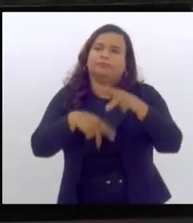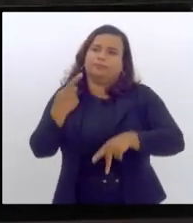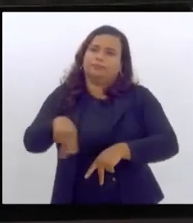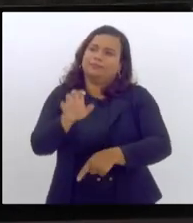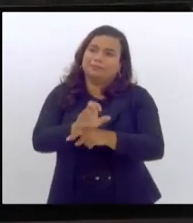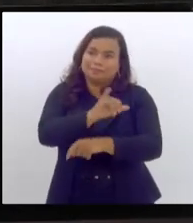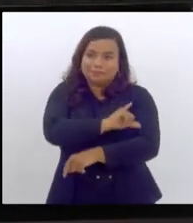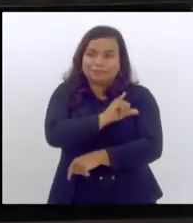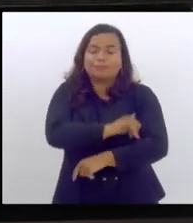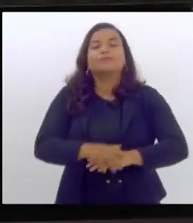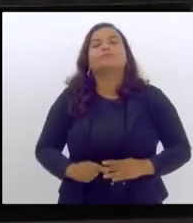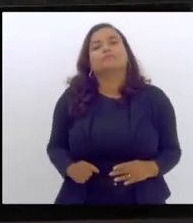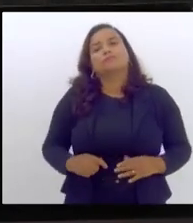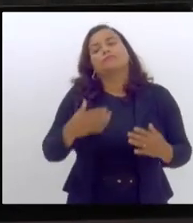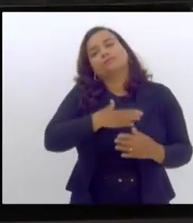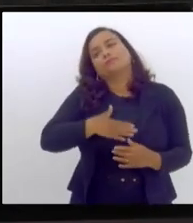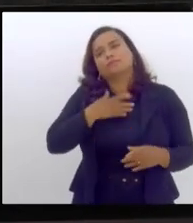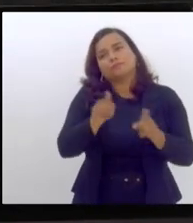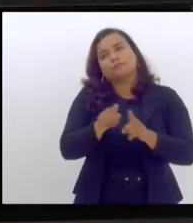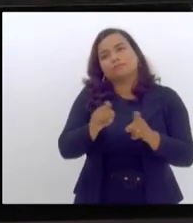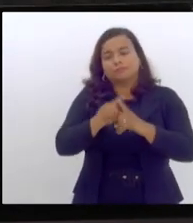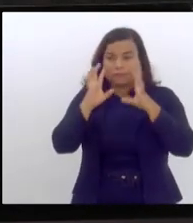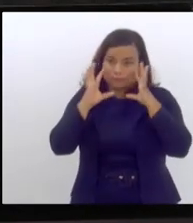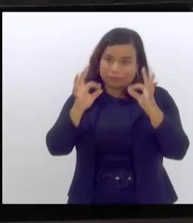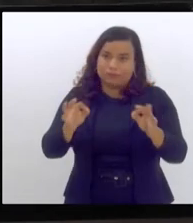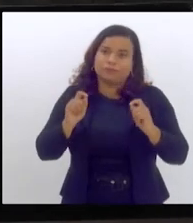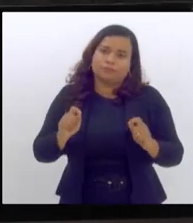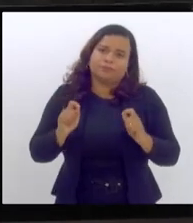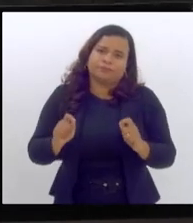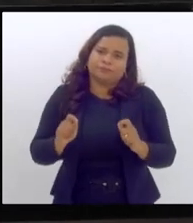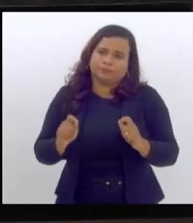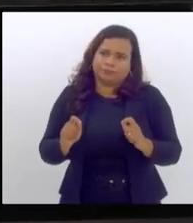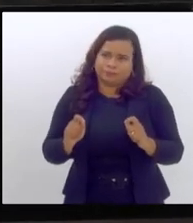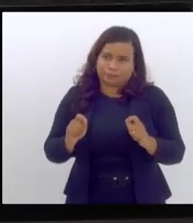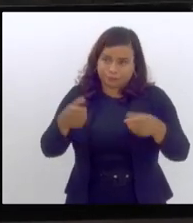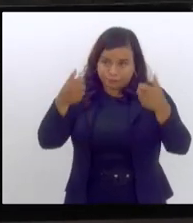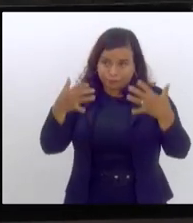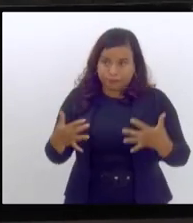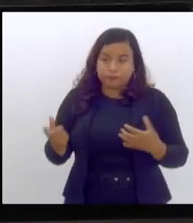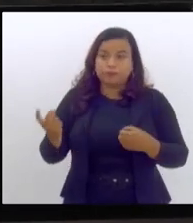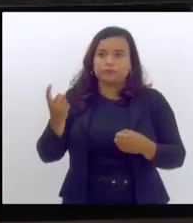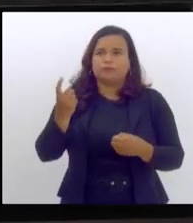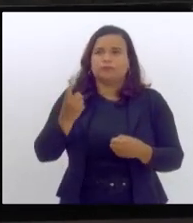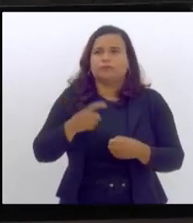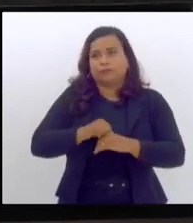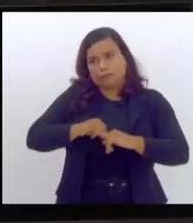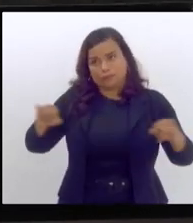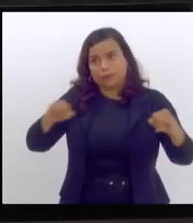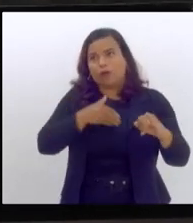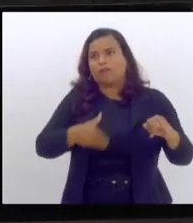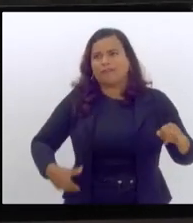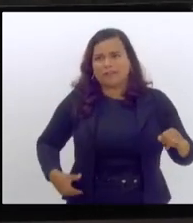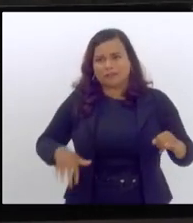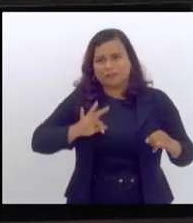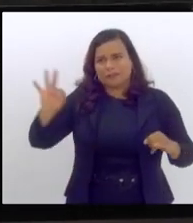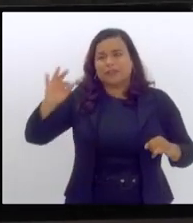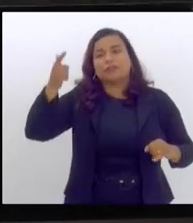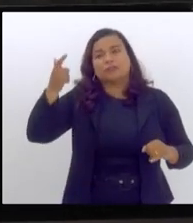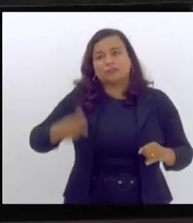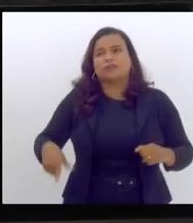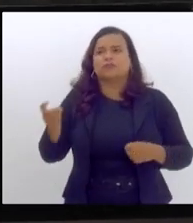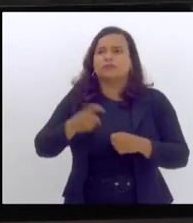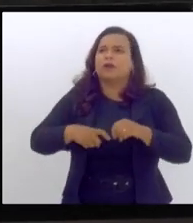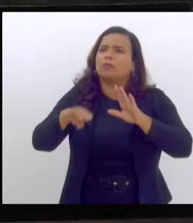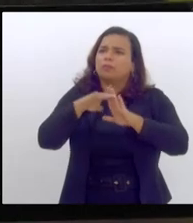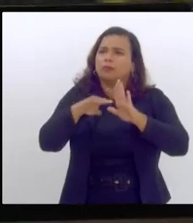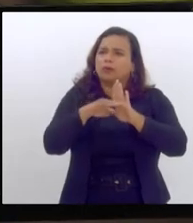do Rio de Janeiro. Eu gostaria de chamar a atenção dos senhores para a retomada aí do anúncio do governo federal, para a retomada do